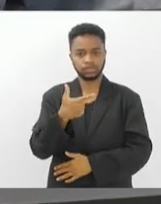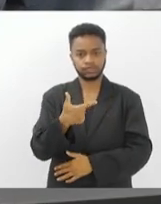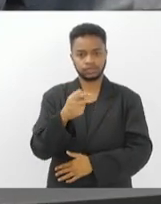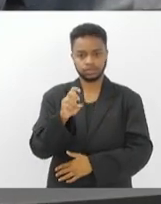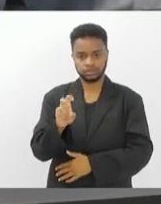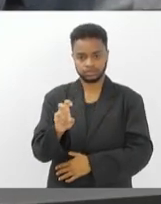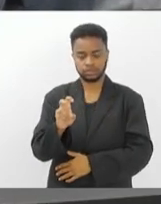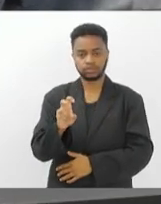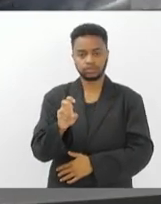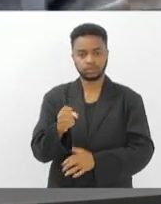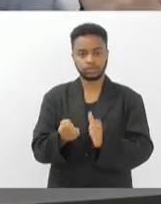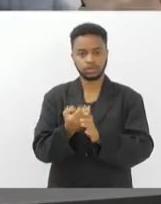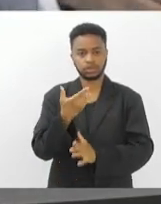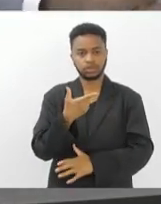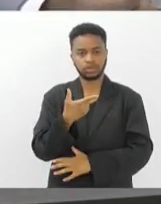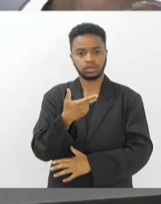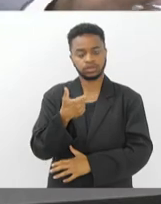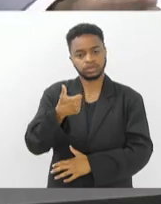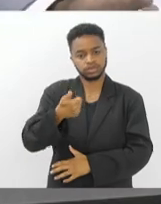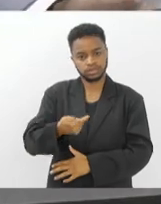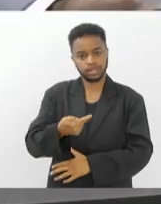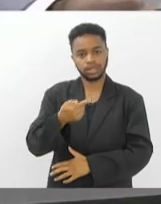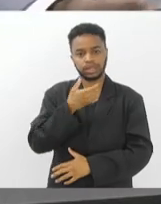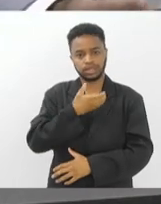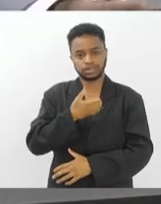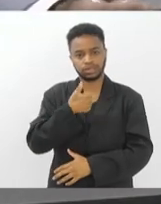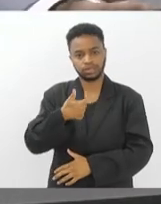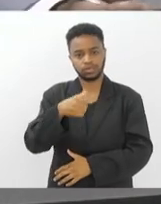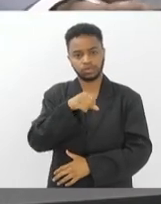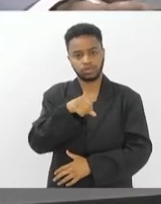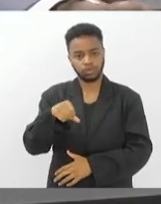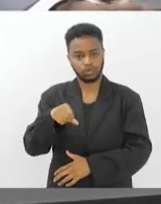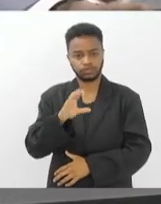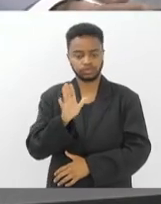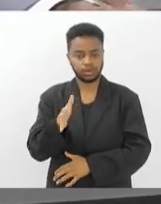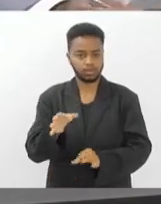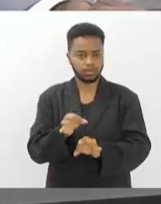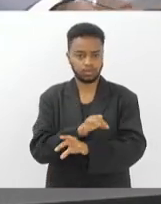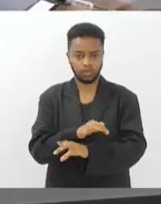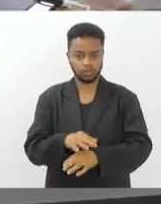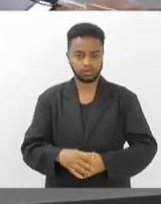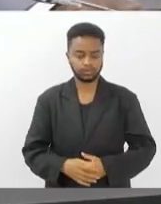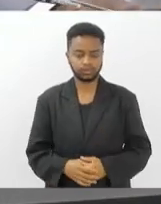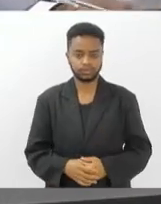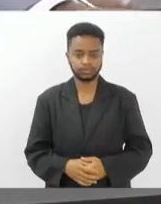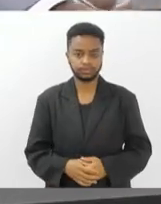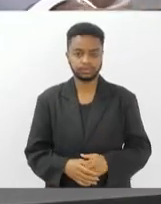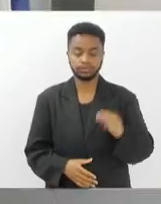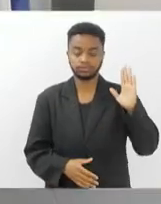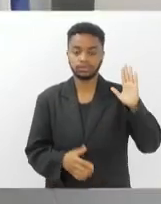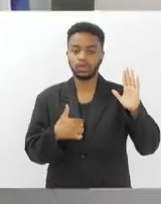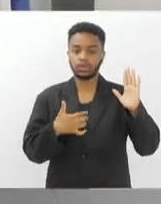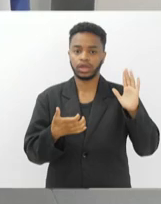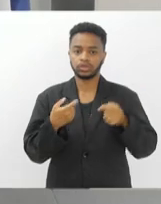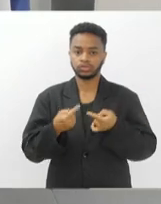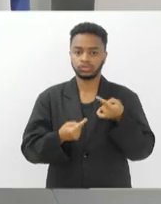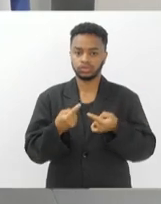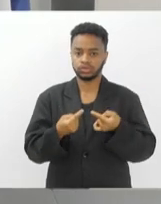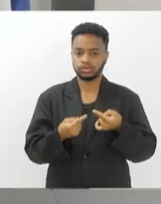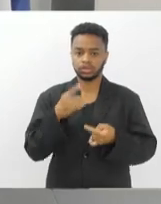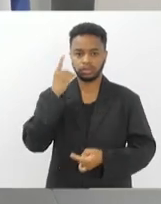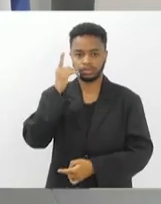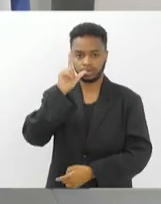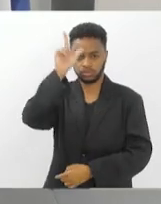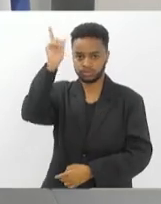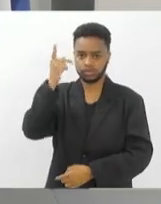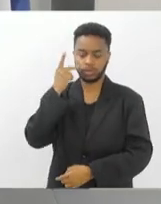3325 de 17 de dezembro de 99. Presidente, eu queria discutir. Deputado Luiz Paulo para